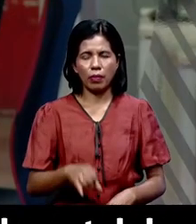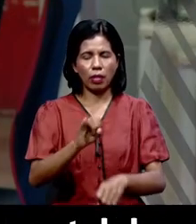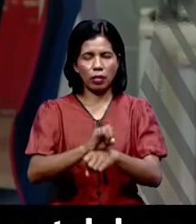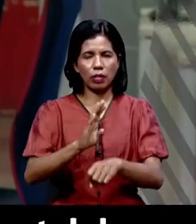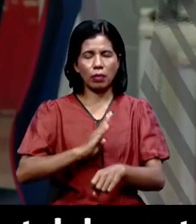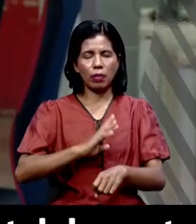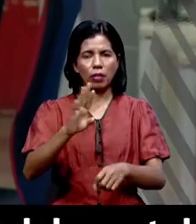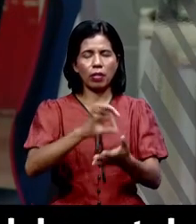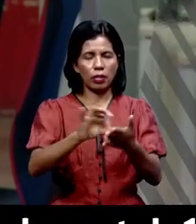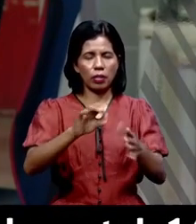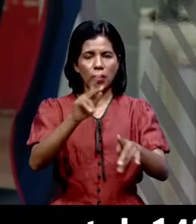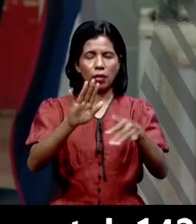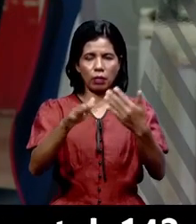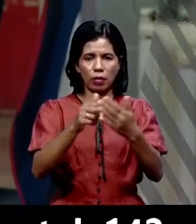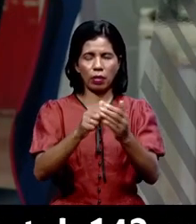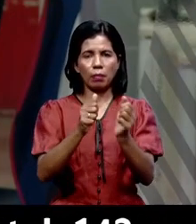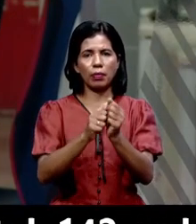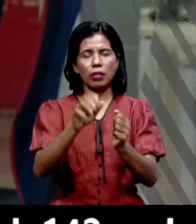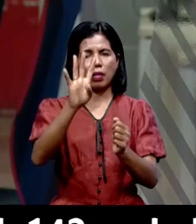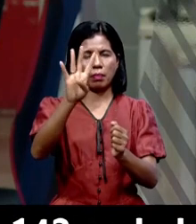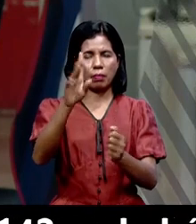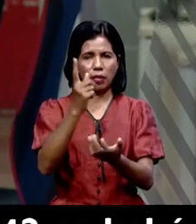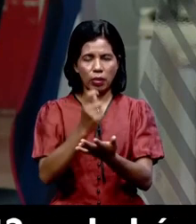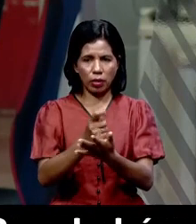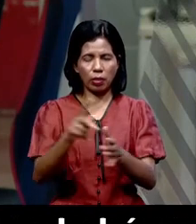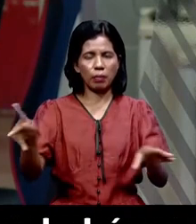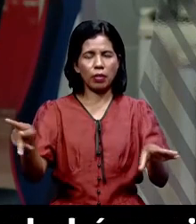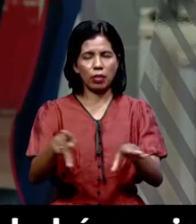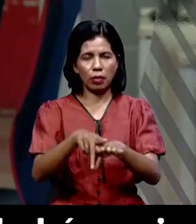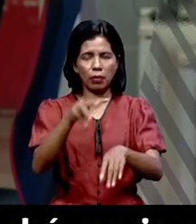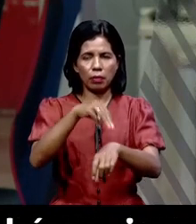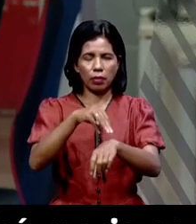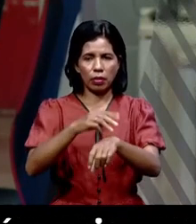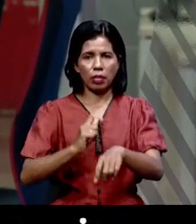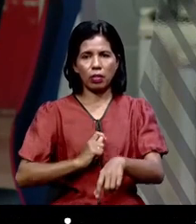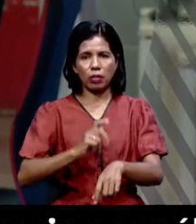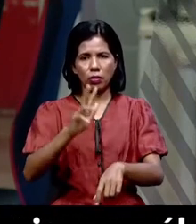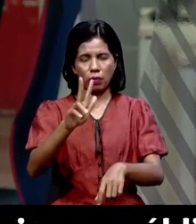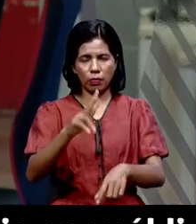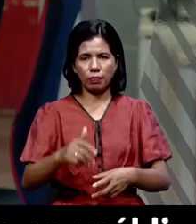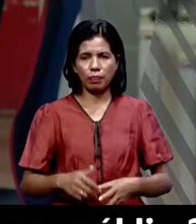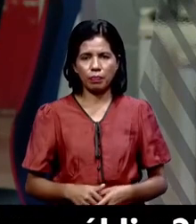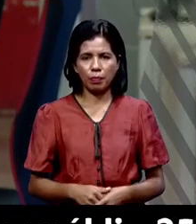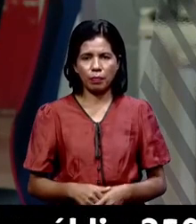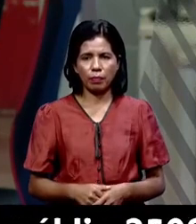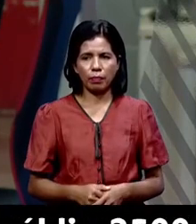quebecora resiste a una sarana en Río Atresin, nebe a tu participa misa y a Tacetolo.